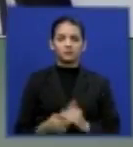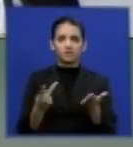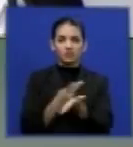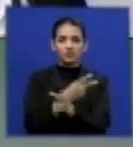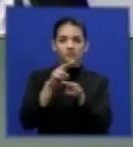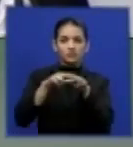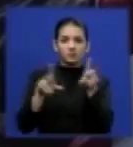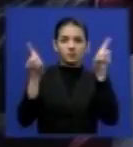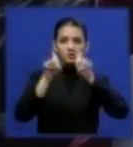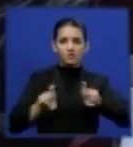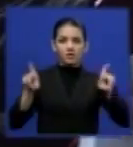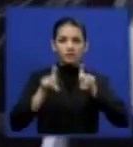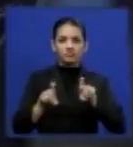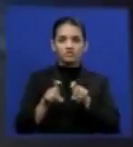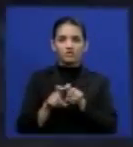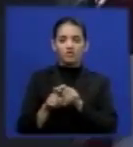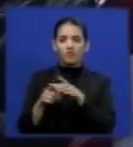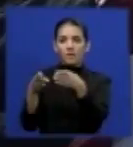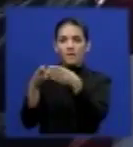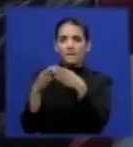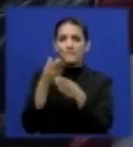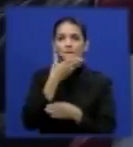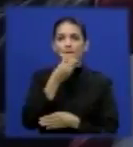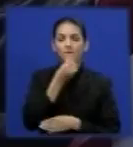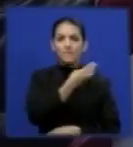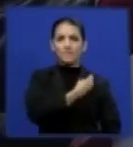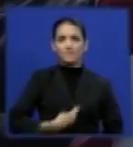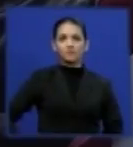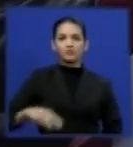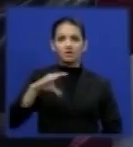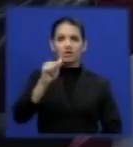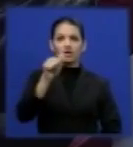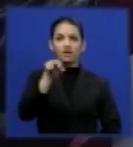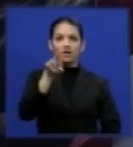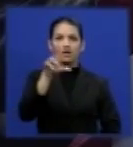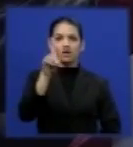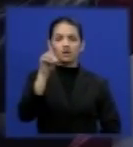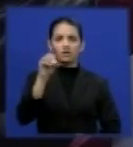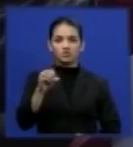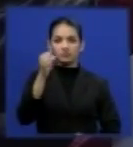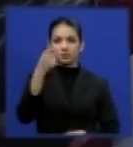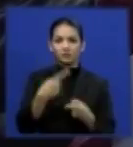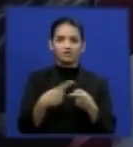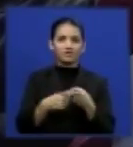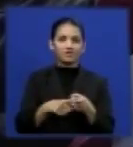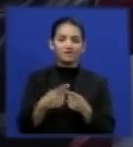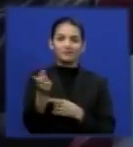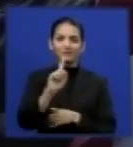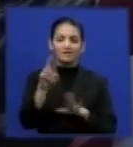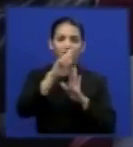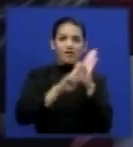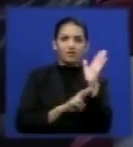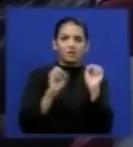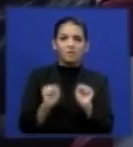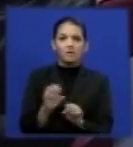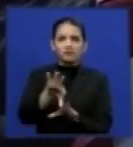Eu vou pedir ao ministro Carlos Brito, que, como não é relator, possa fazer este sorteio.